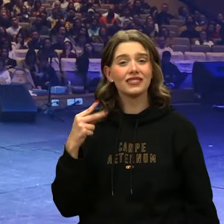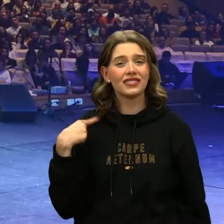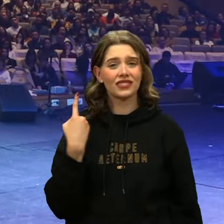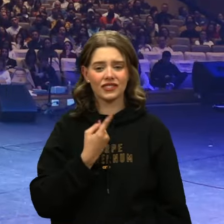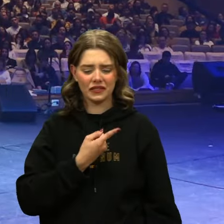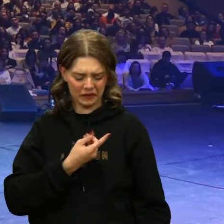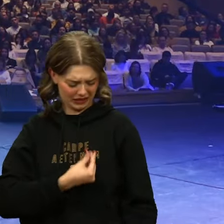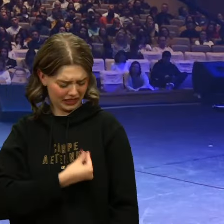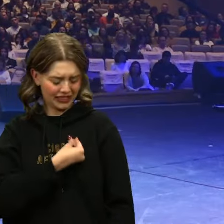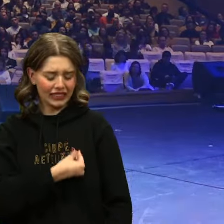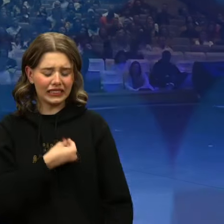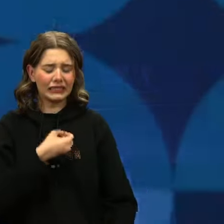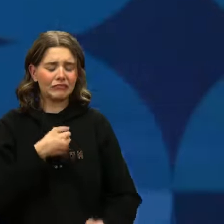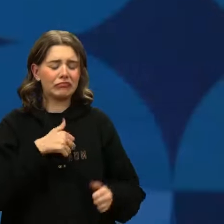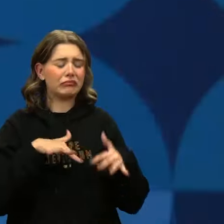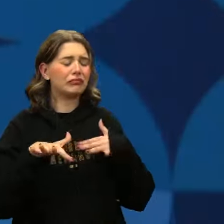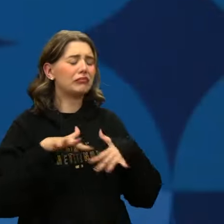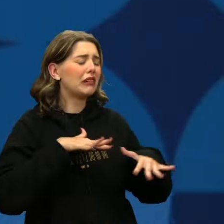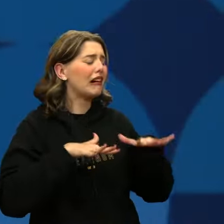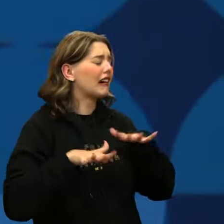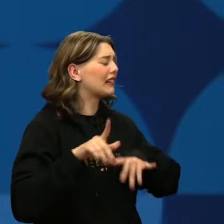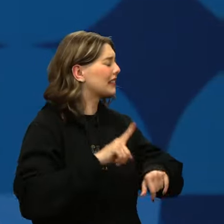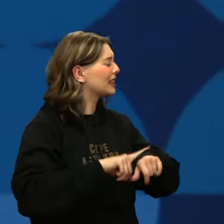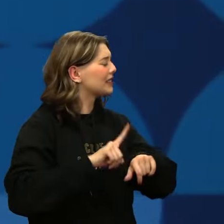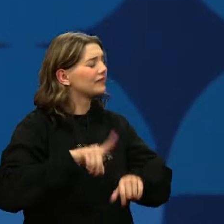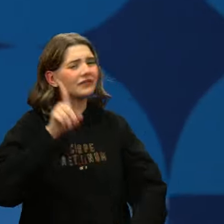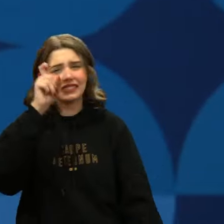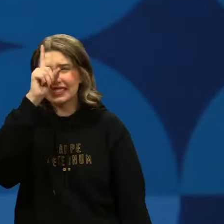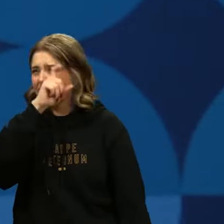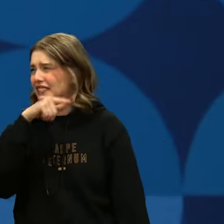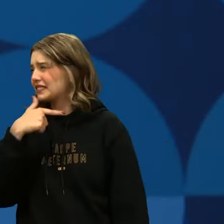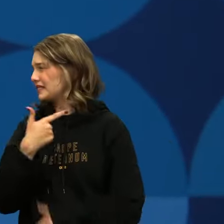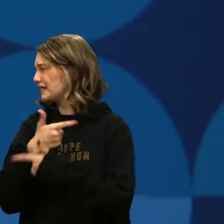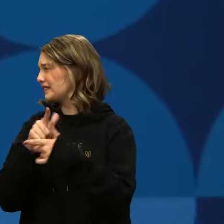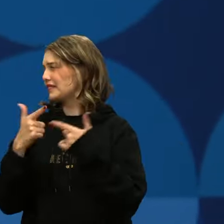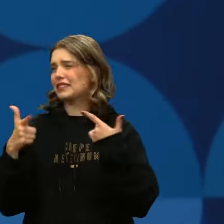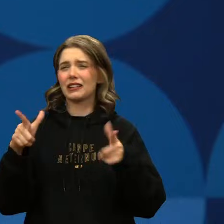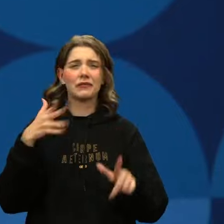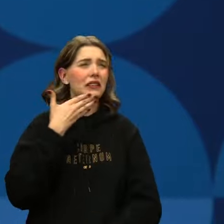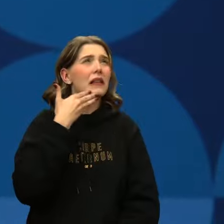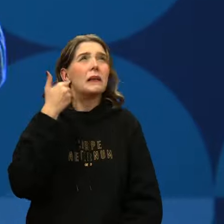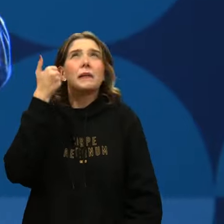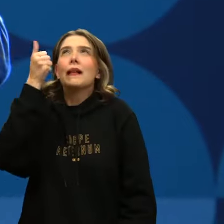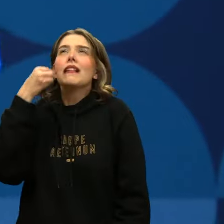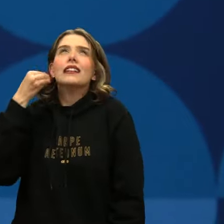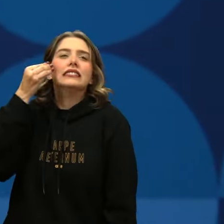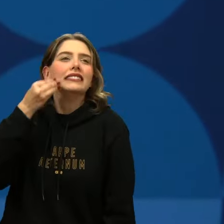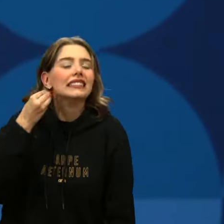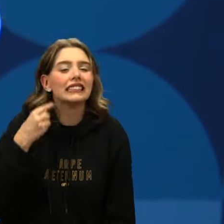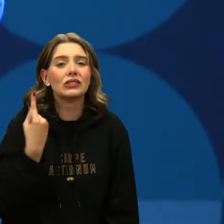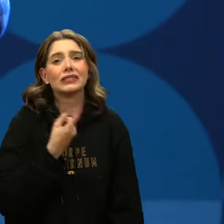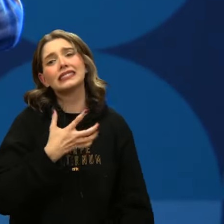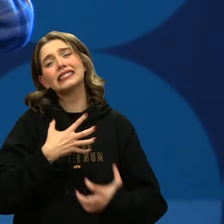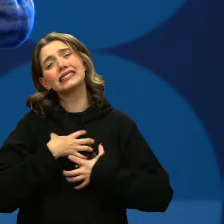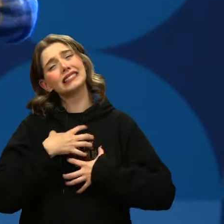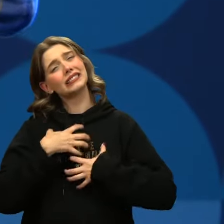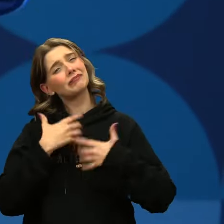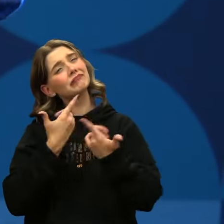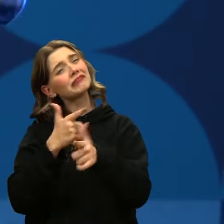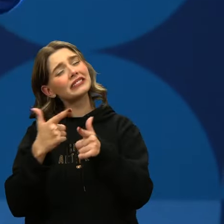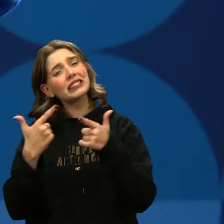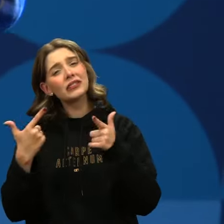instável, quando a gente sente que nós não estamos com as melhores oportunidades, quando a gente sente, na realidade, que nós não temos o que